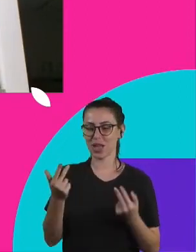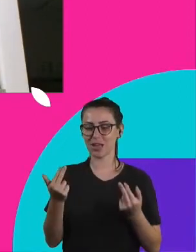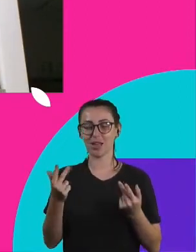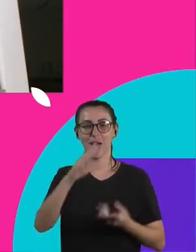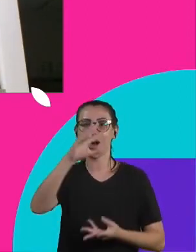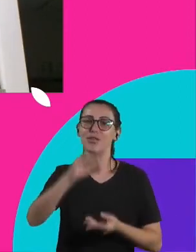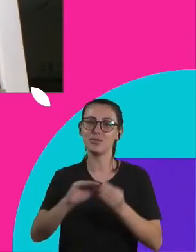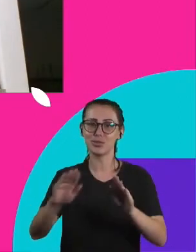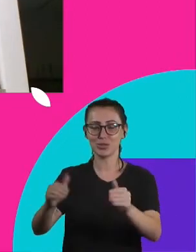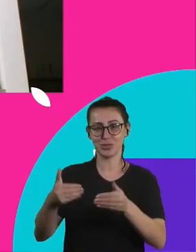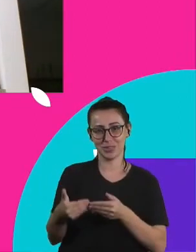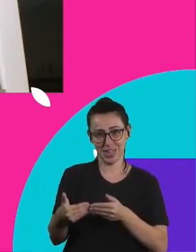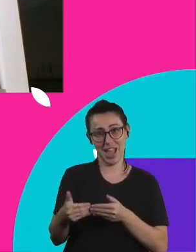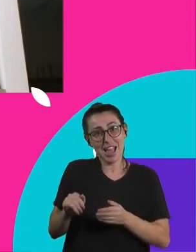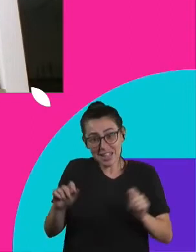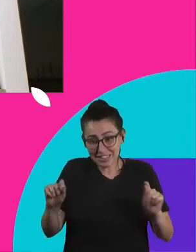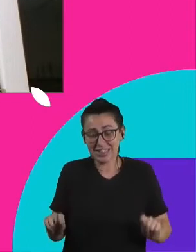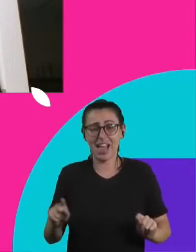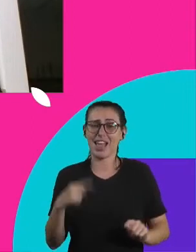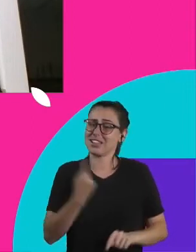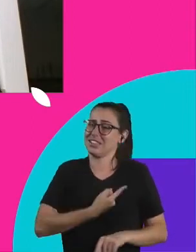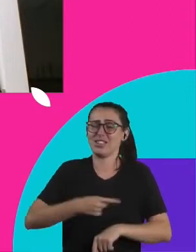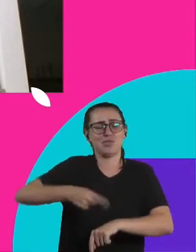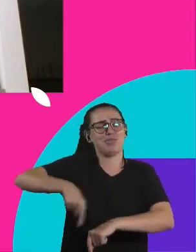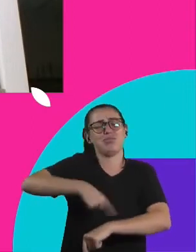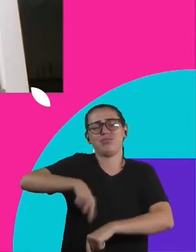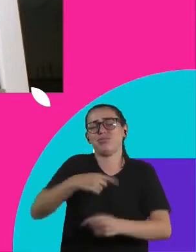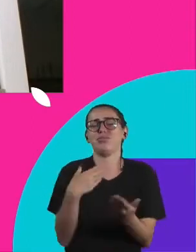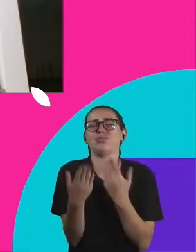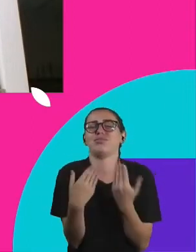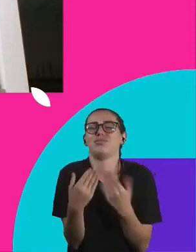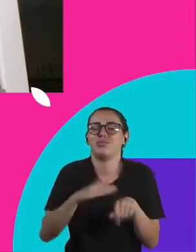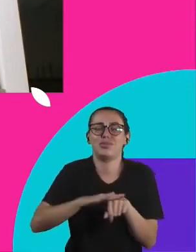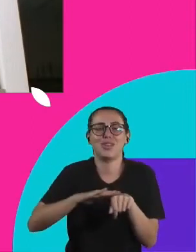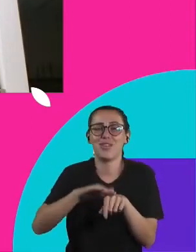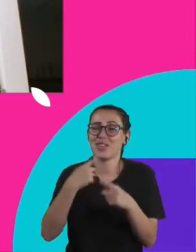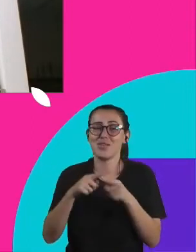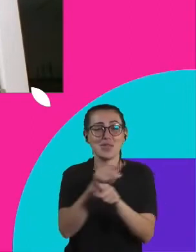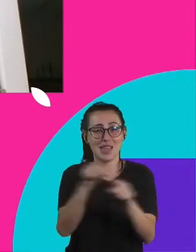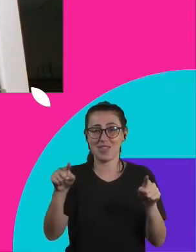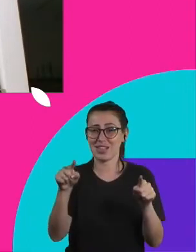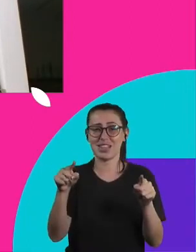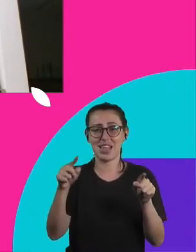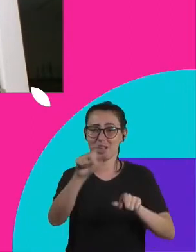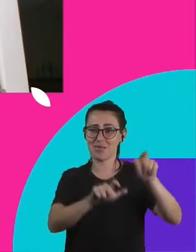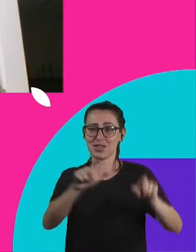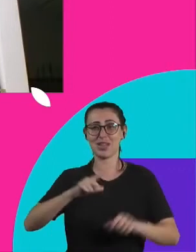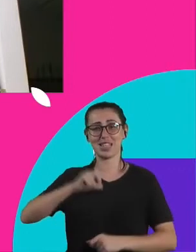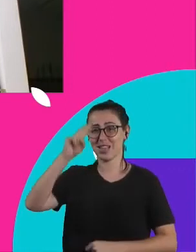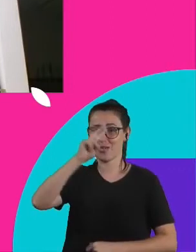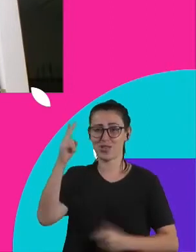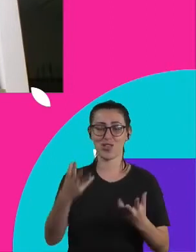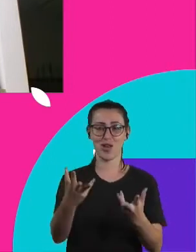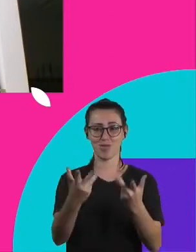esse painel. Se desse, a gente ficaria aqui horas conversando, porque vocês são pessoas que têm uma história brilhante para ser compartilhado. O público